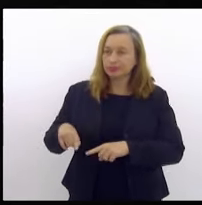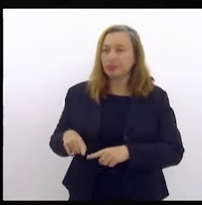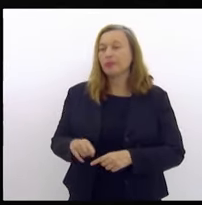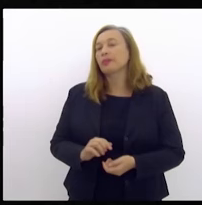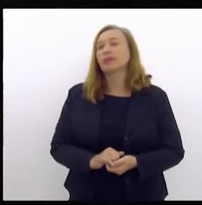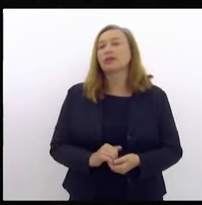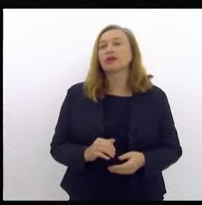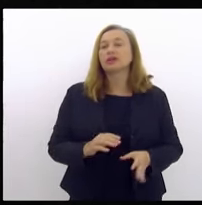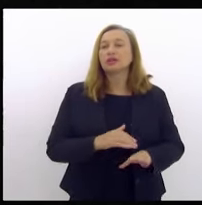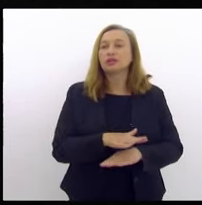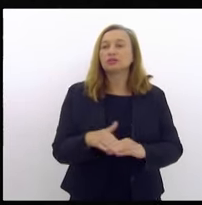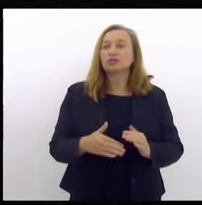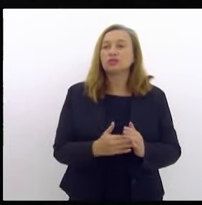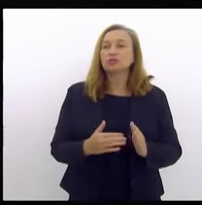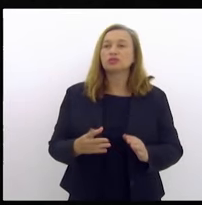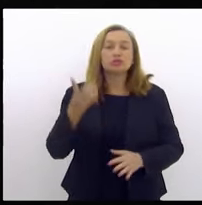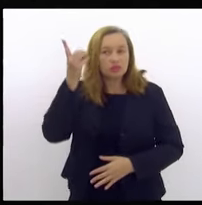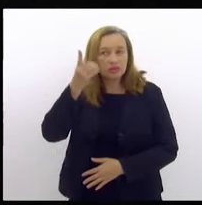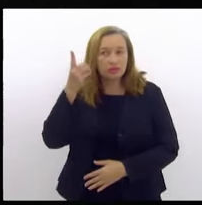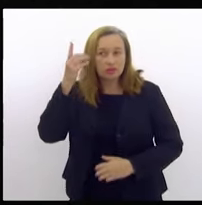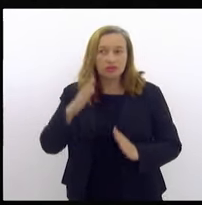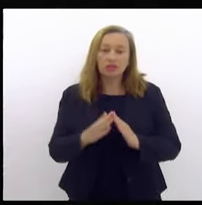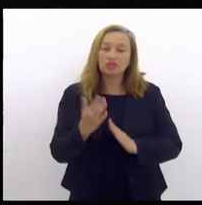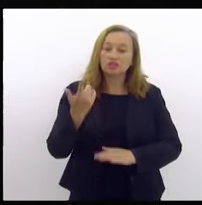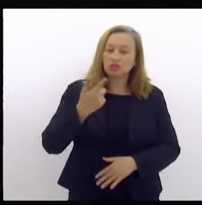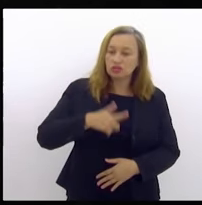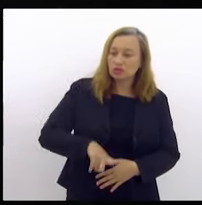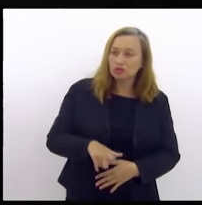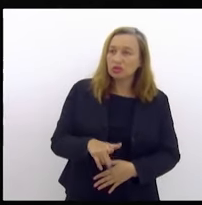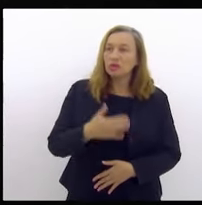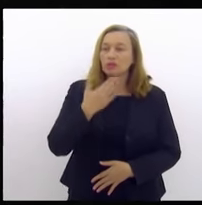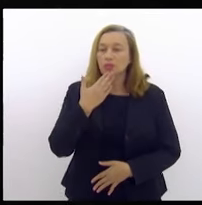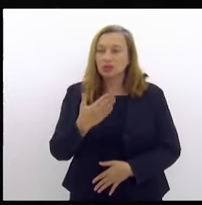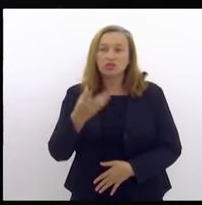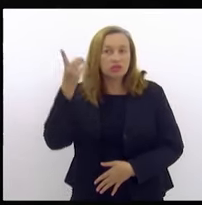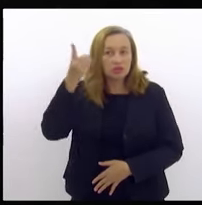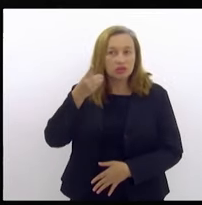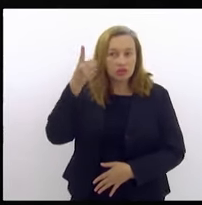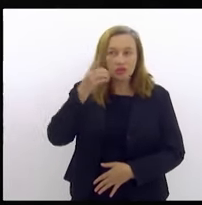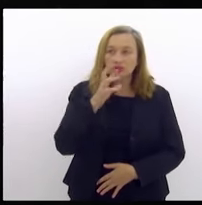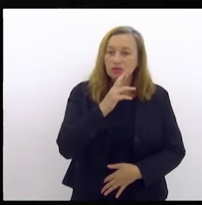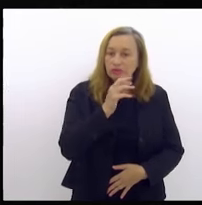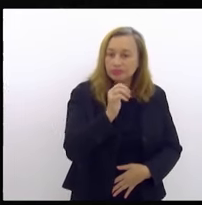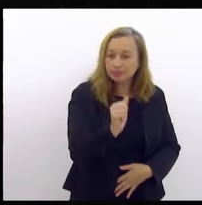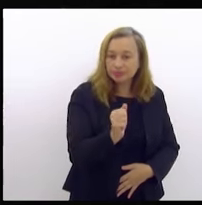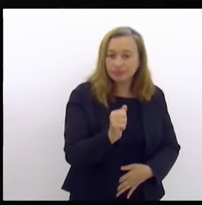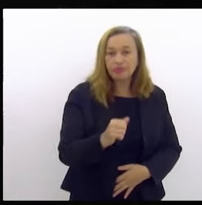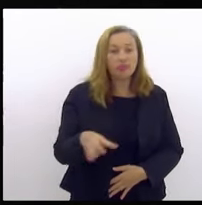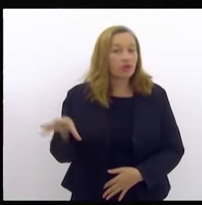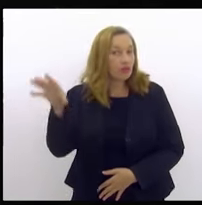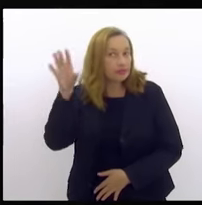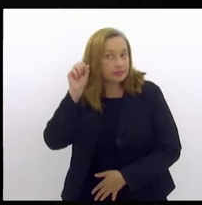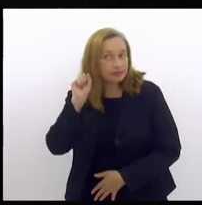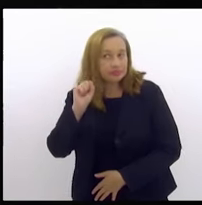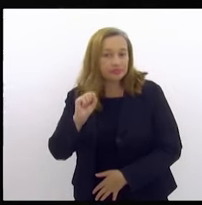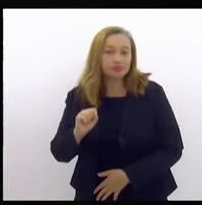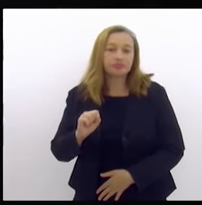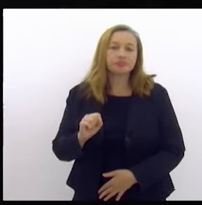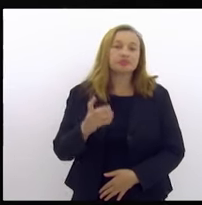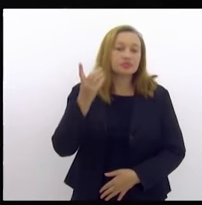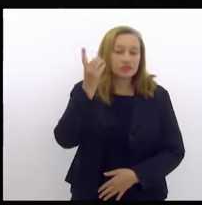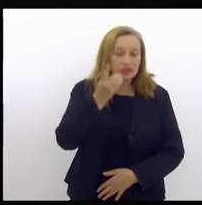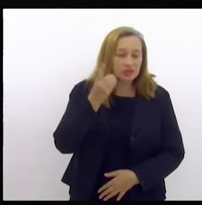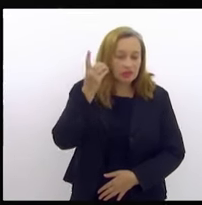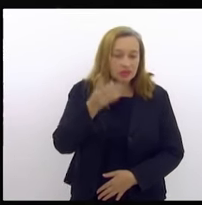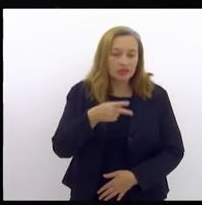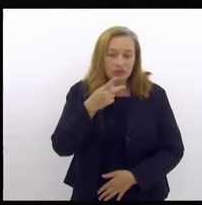a todos os deputados aqui da casa, mais uma vez, pedir ao deputado Rodrigo Amorim que está me ouvindo, que quando o deputado falou, eu